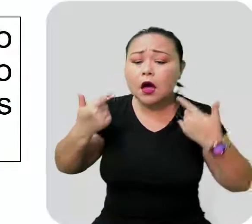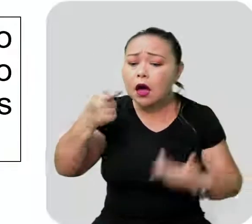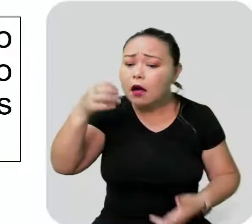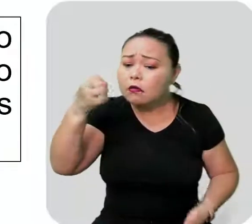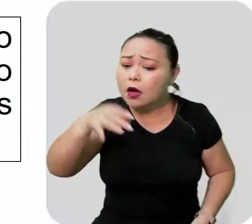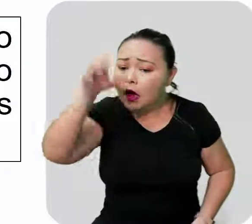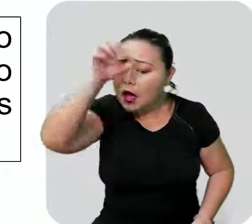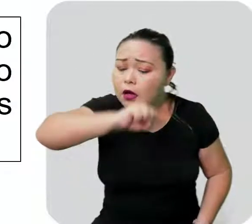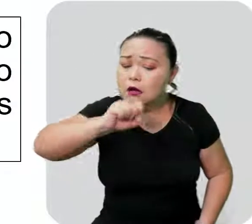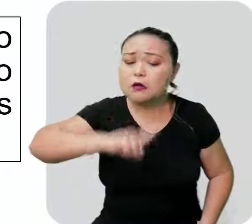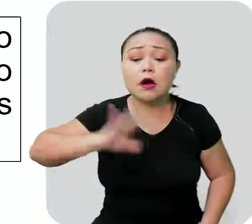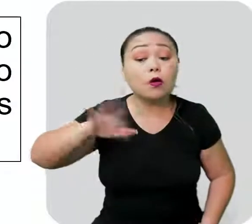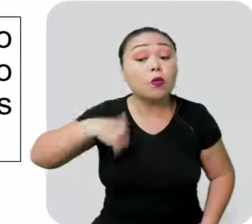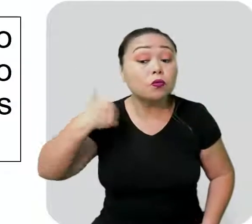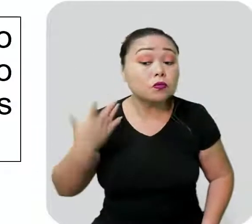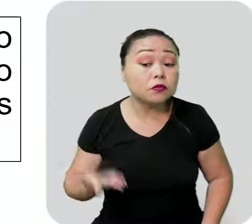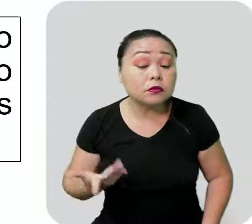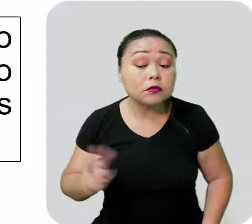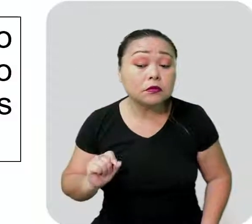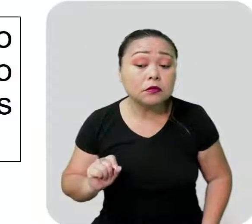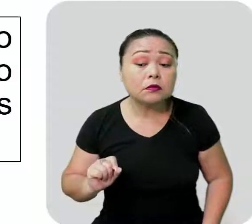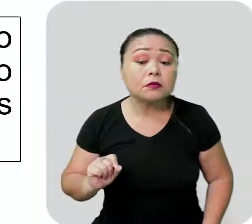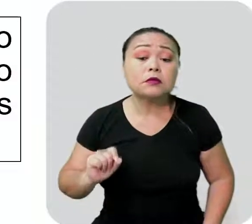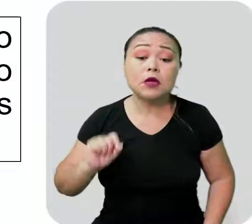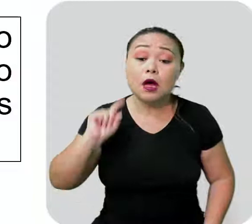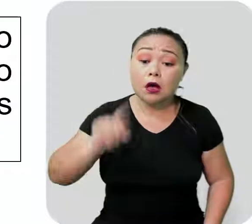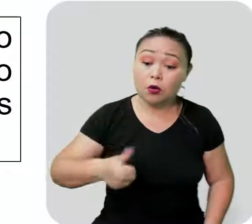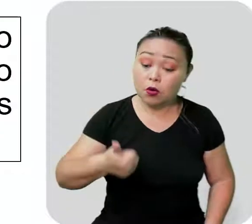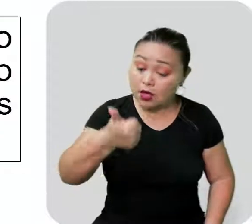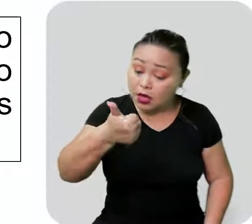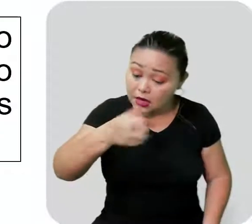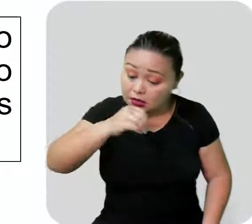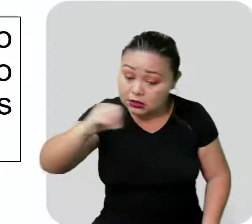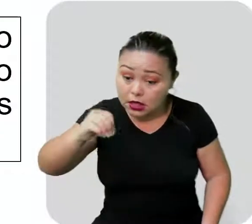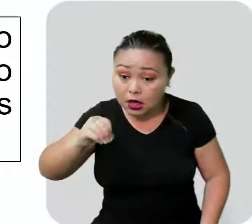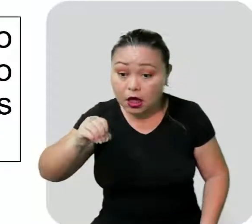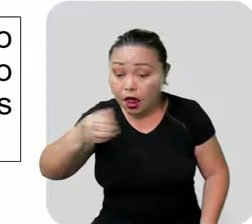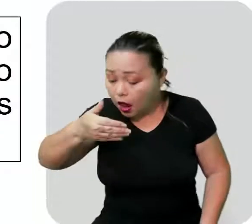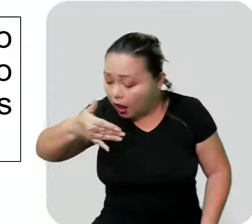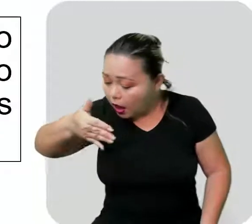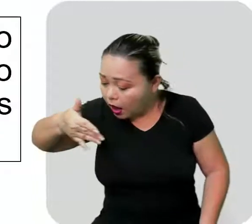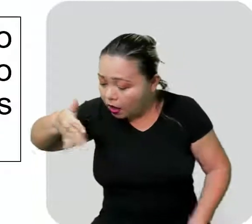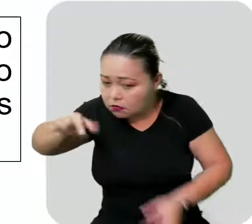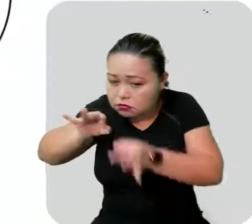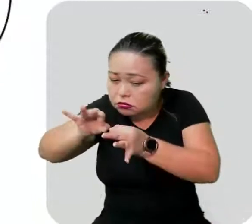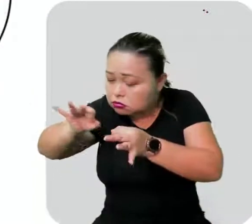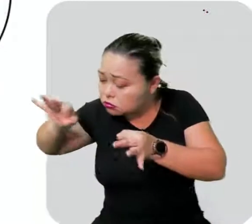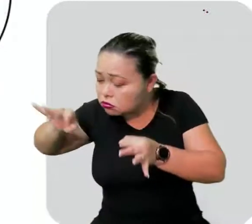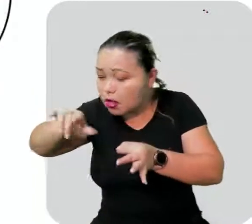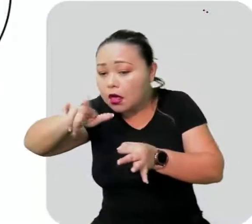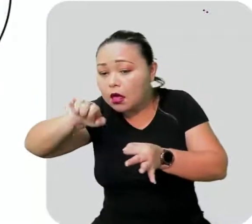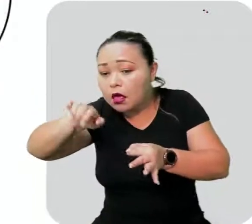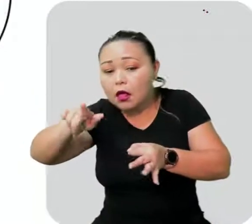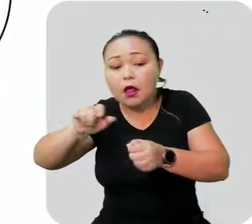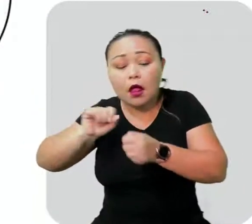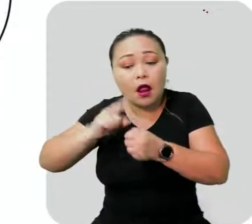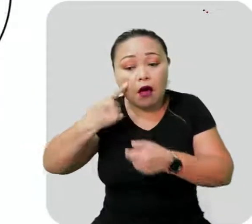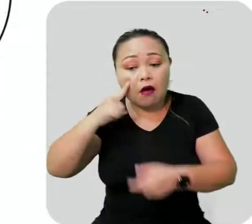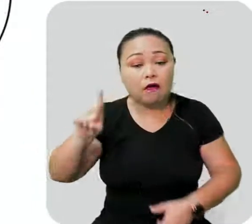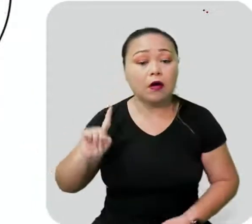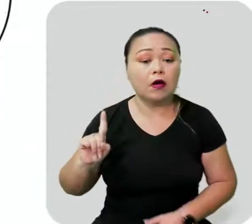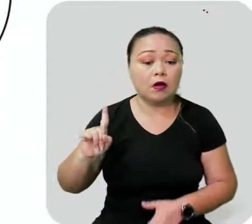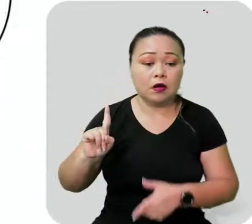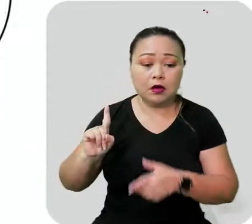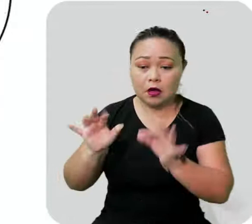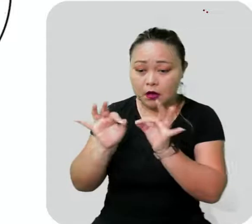vocês aprendo que a tem Eu Era Cem Léguas volto lá também ou seja